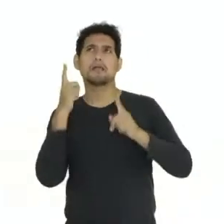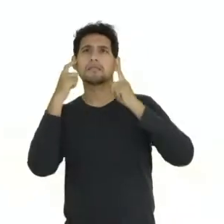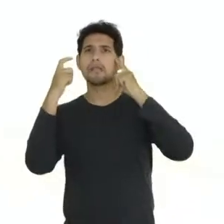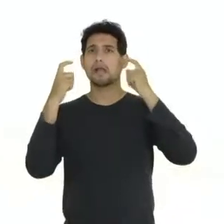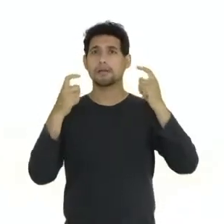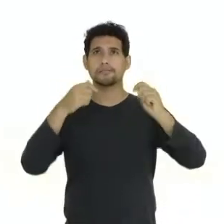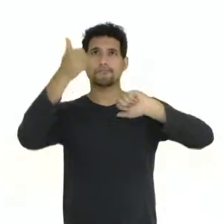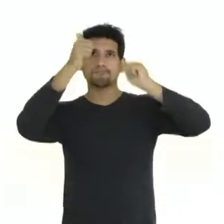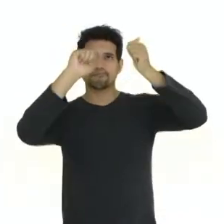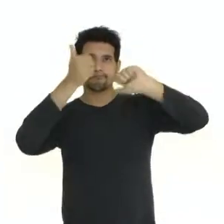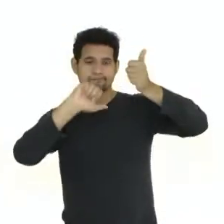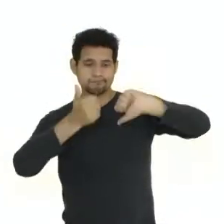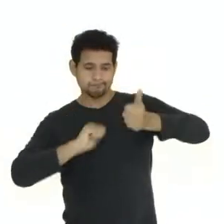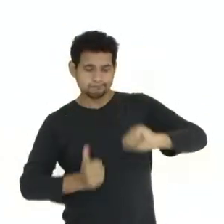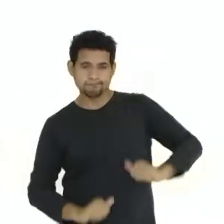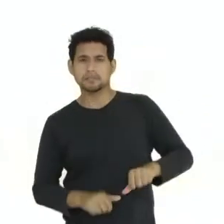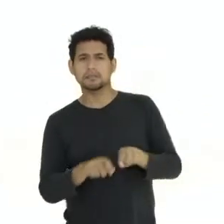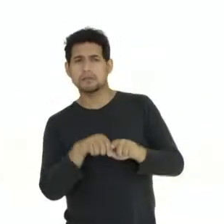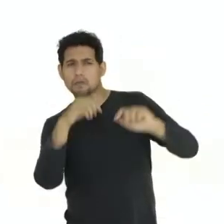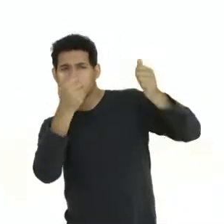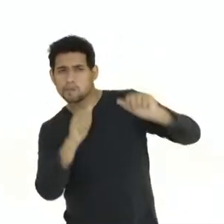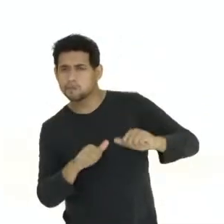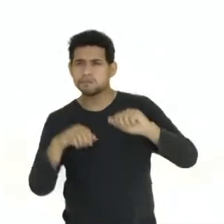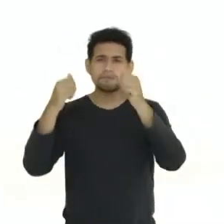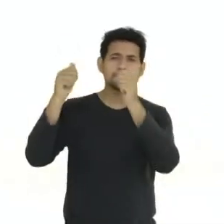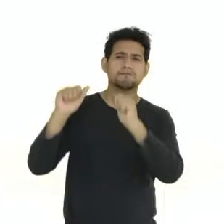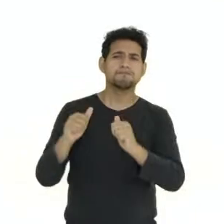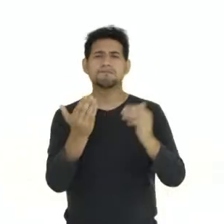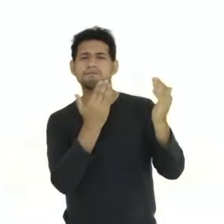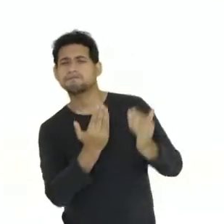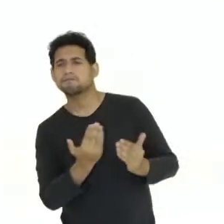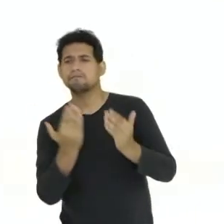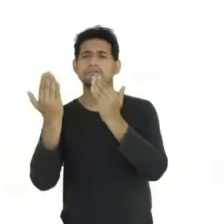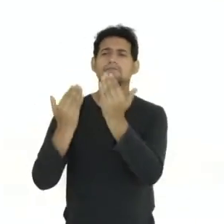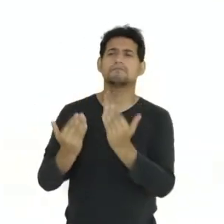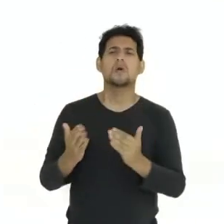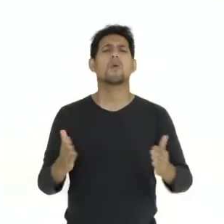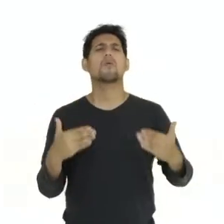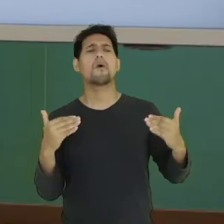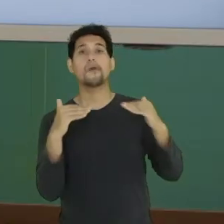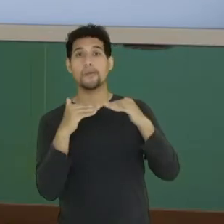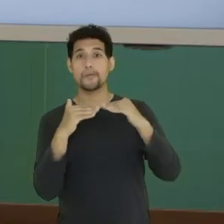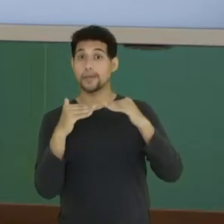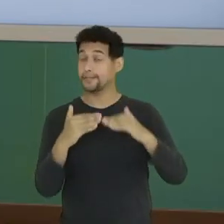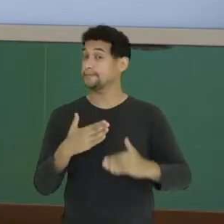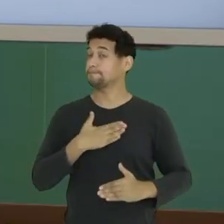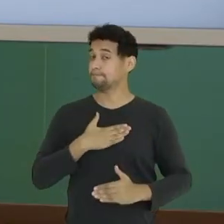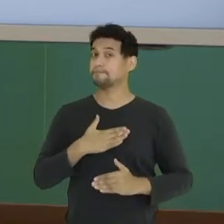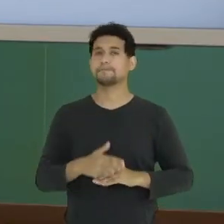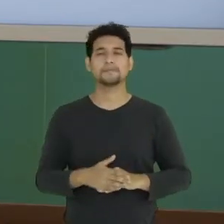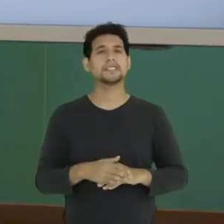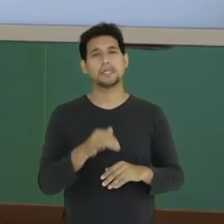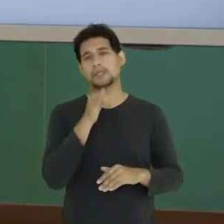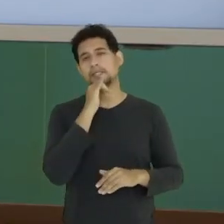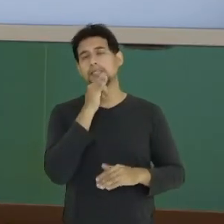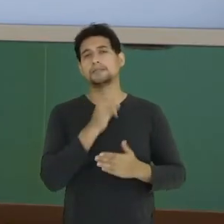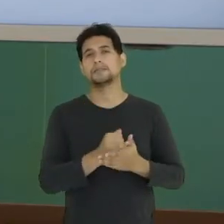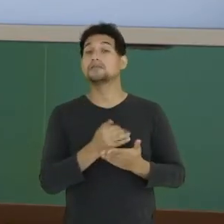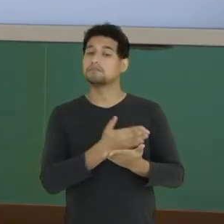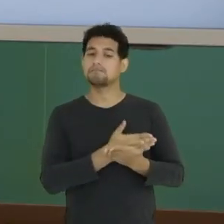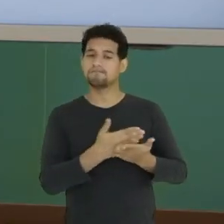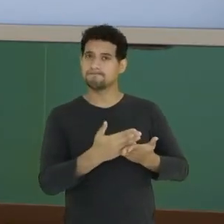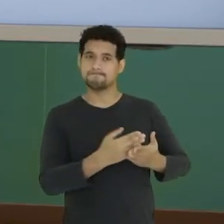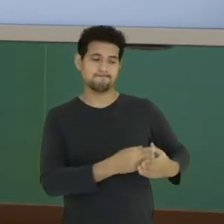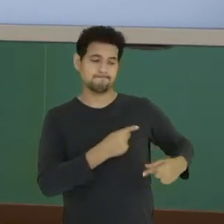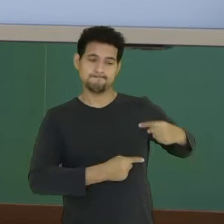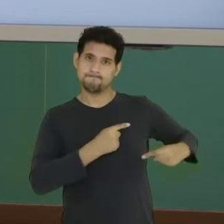analisar conscientemente com qual dessas ideias nos identificamos mais. Então, é a partir do